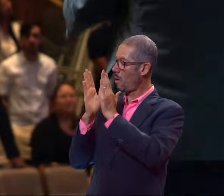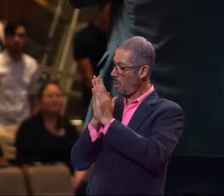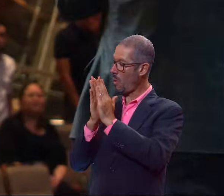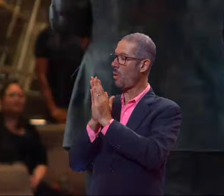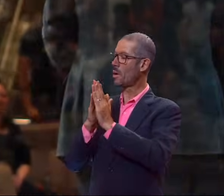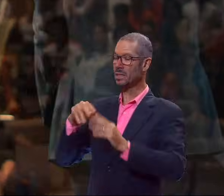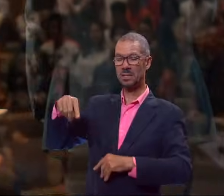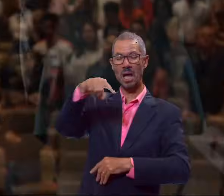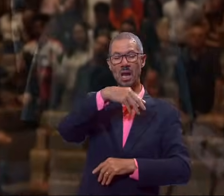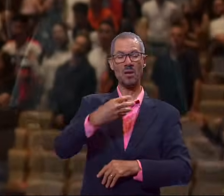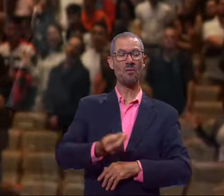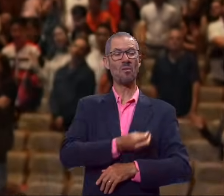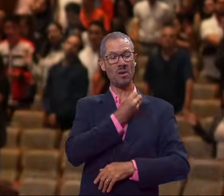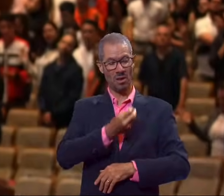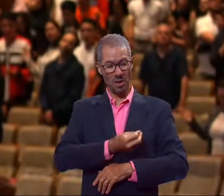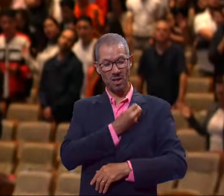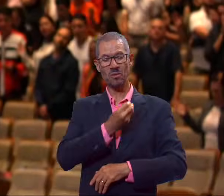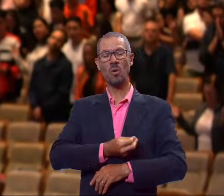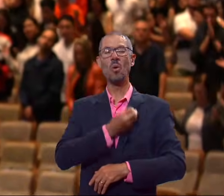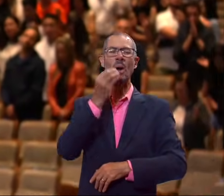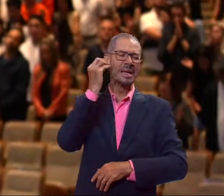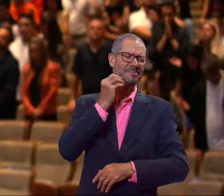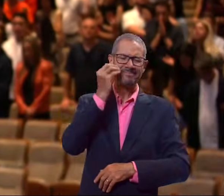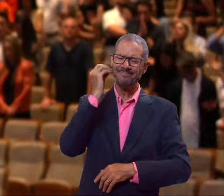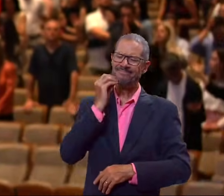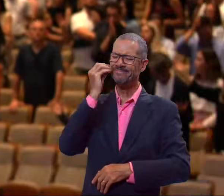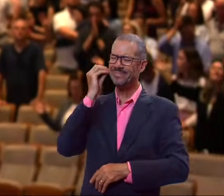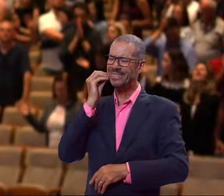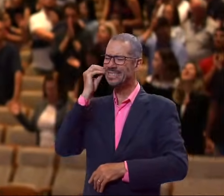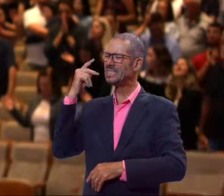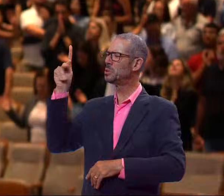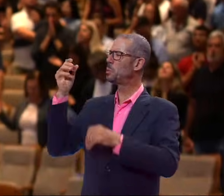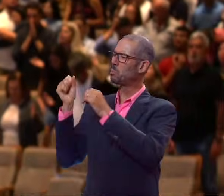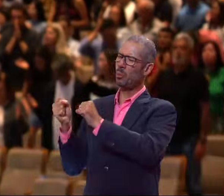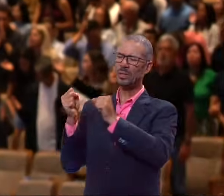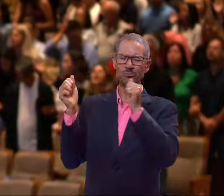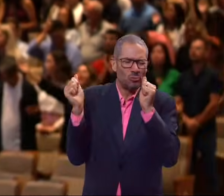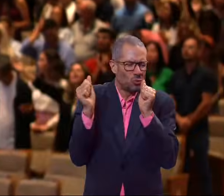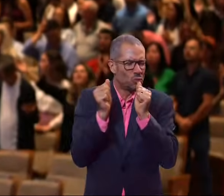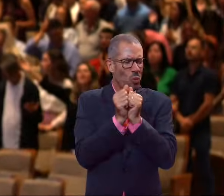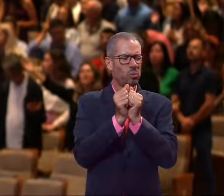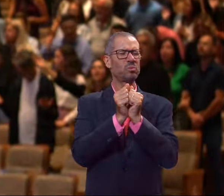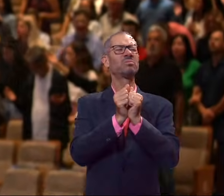e que eles vivam experiências do teu poder juntos.